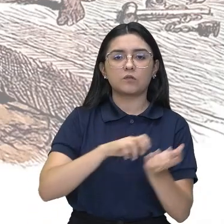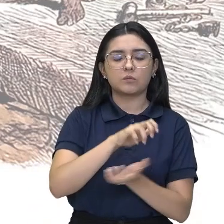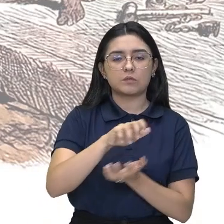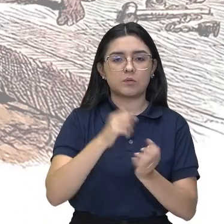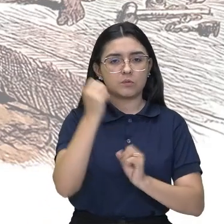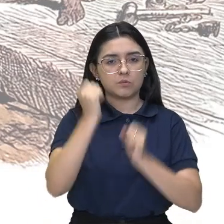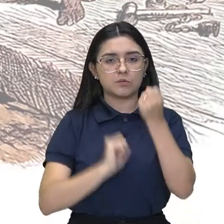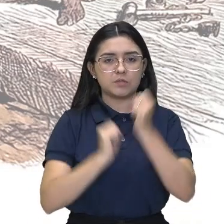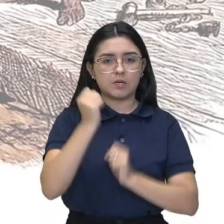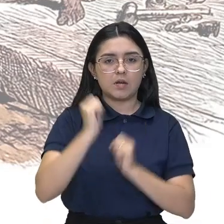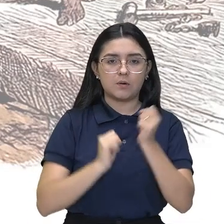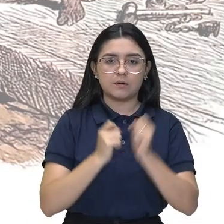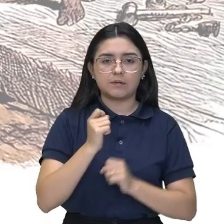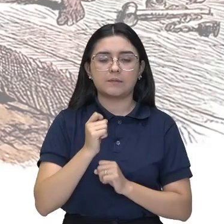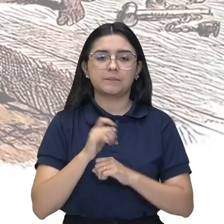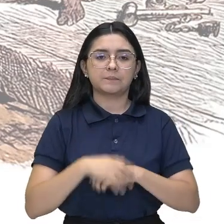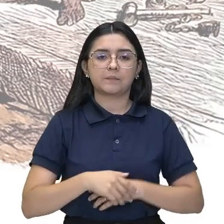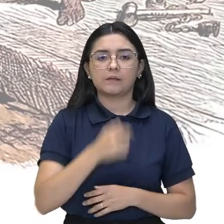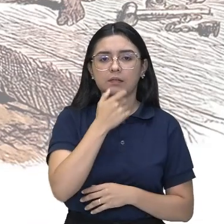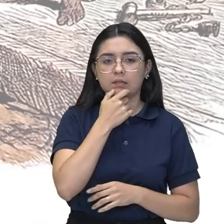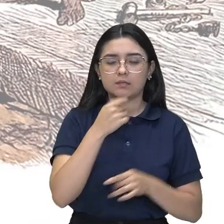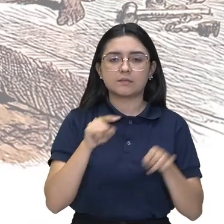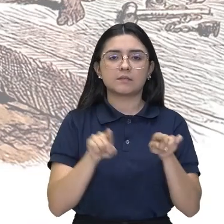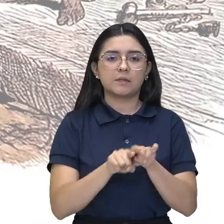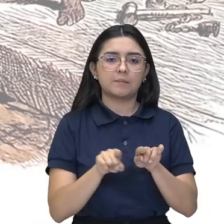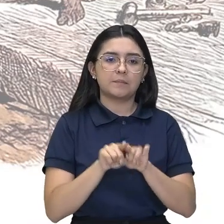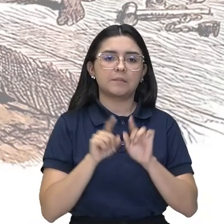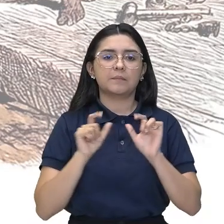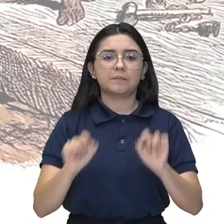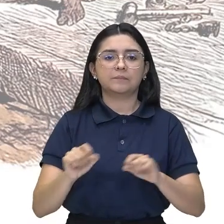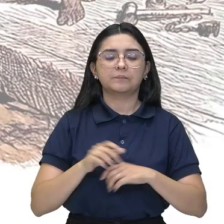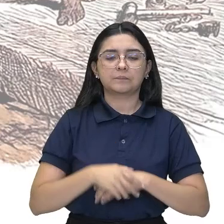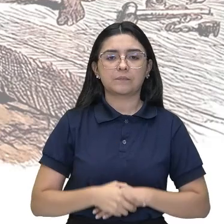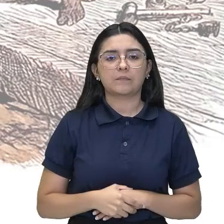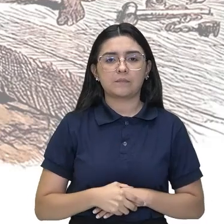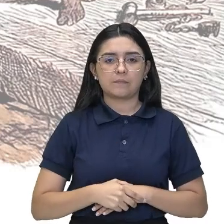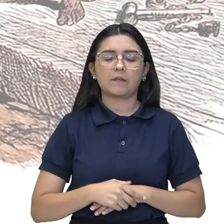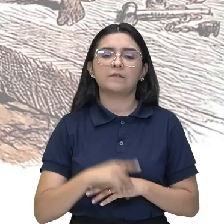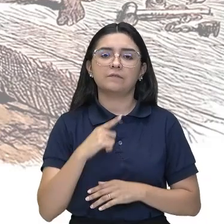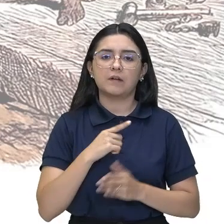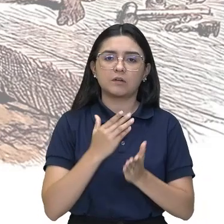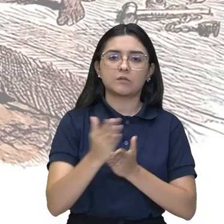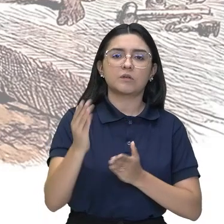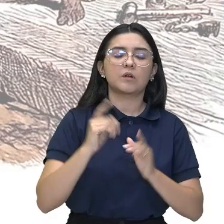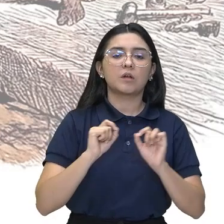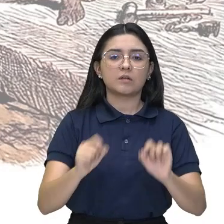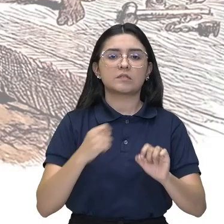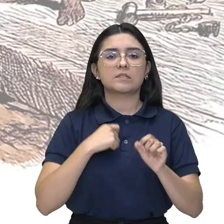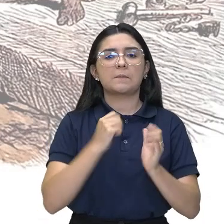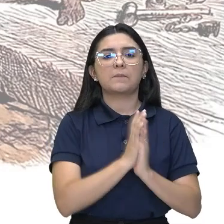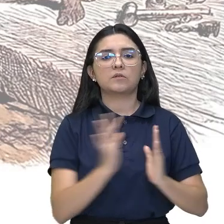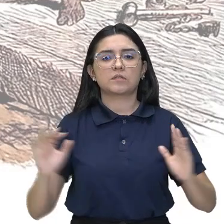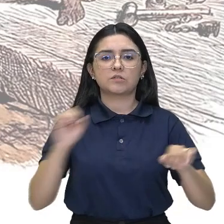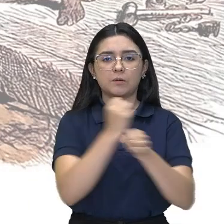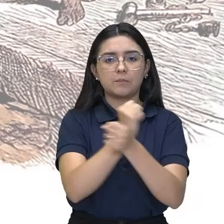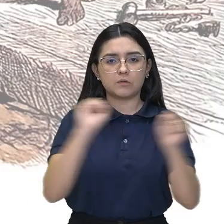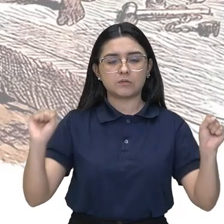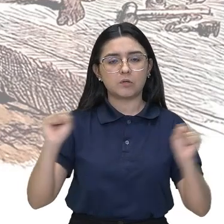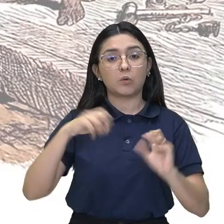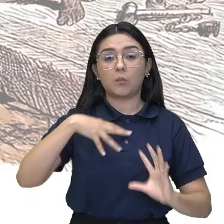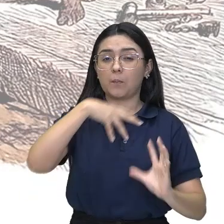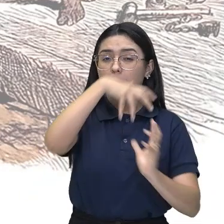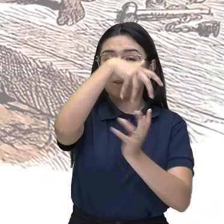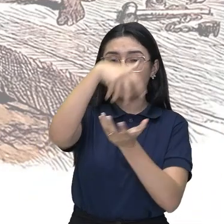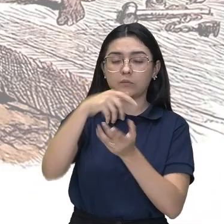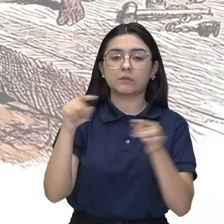vai forçar também, vai antecipar ou apressar esse processo de abolição, né, no mundo todo e no